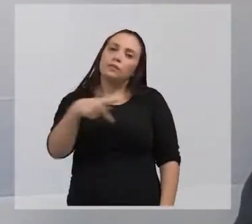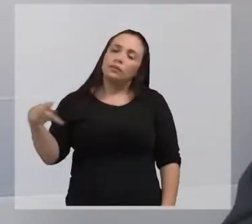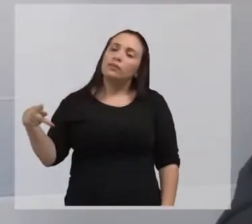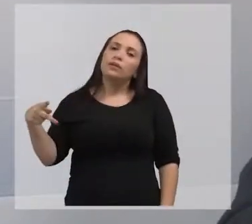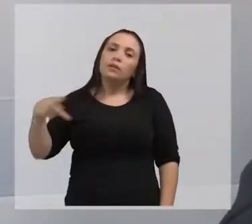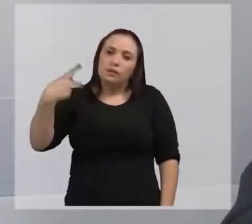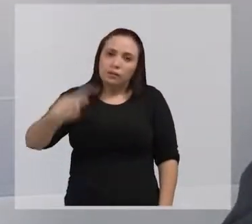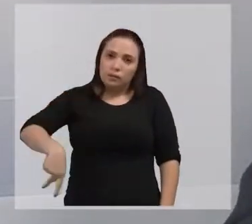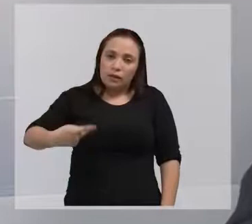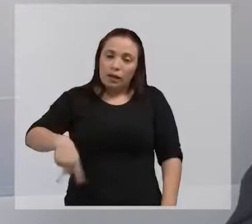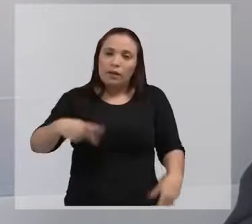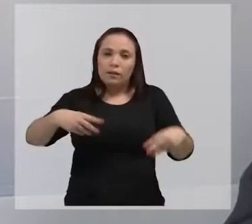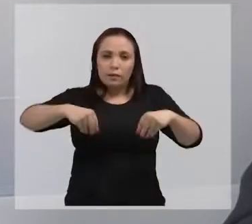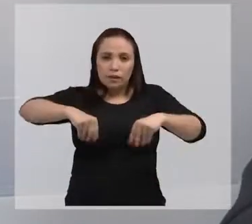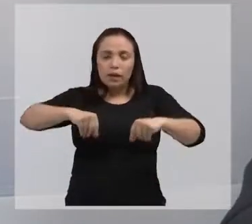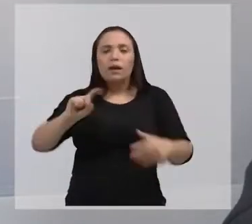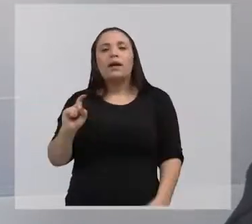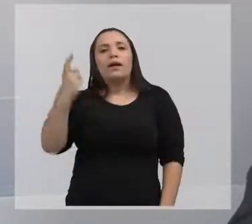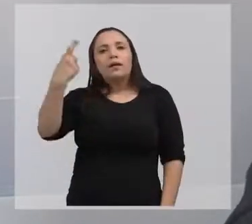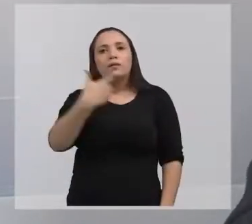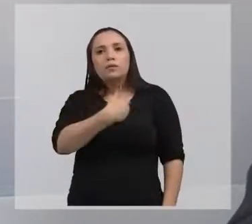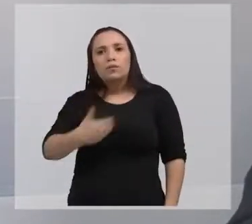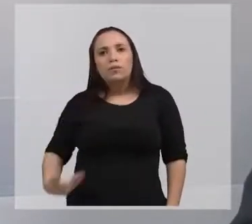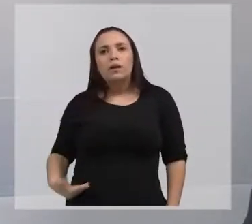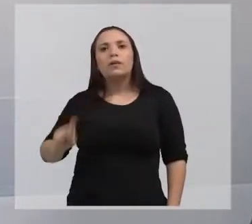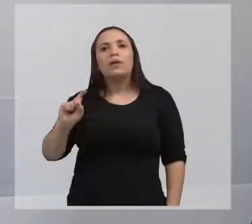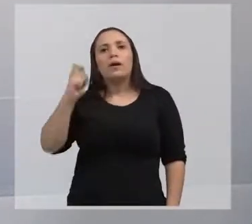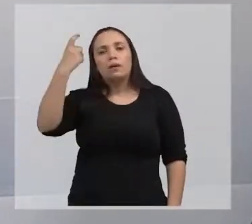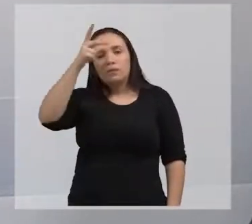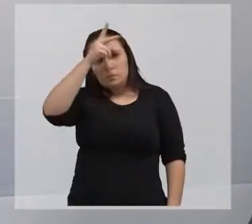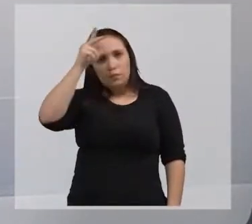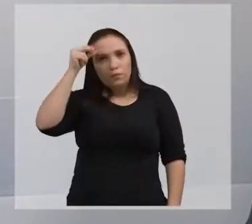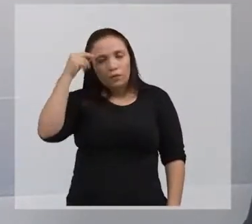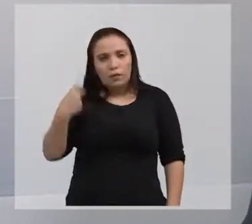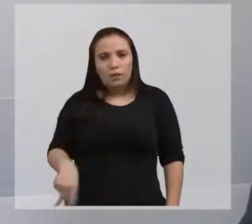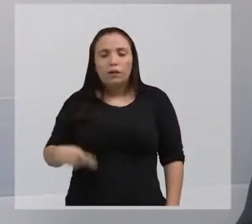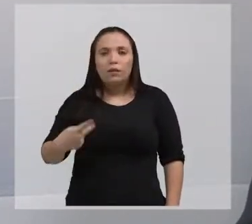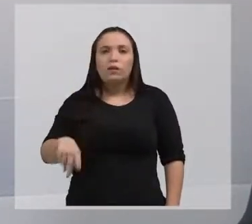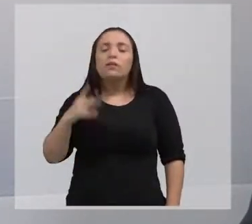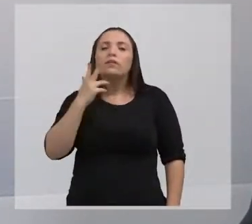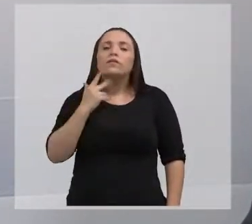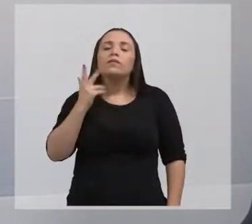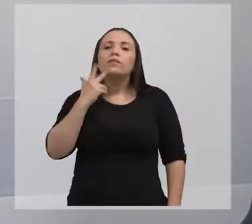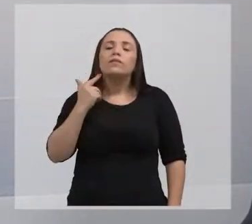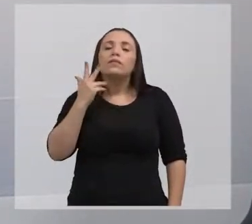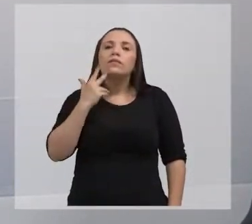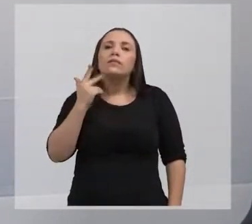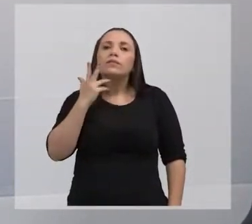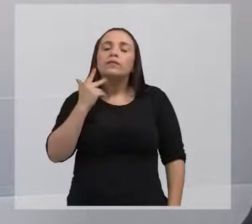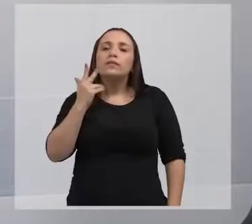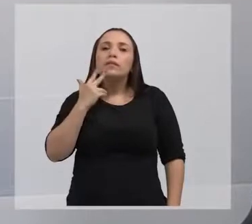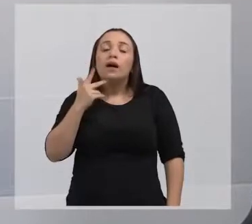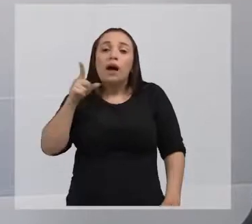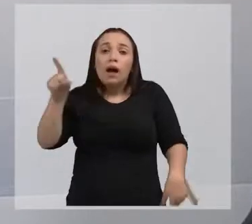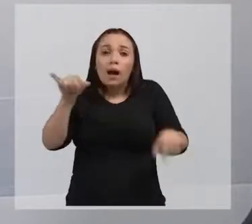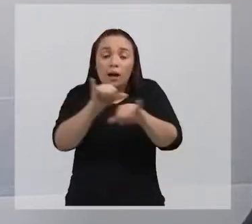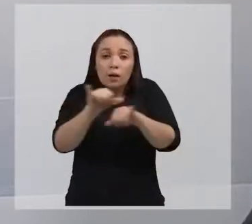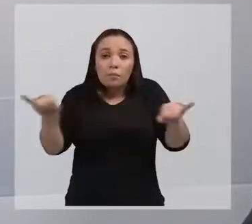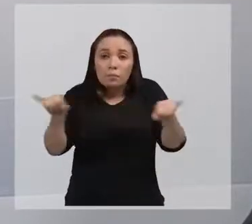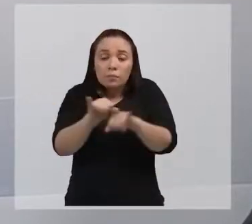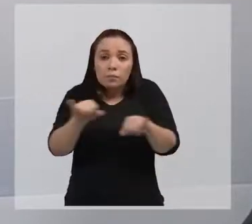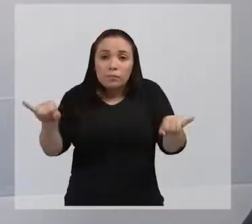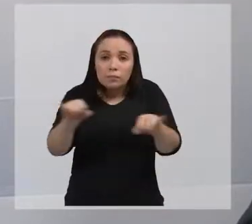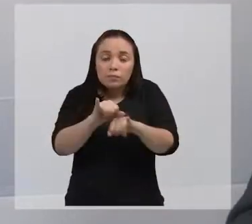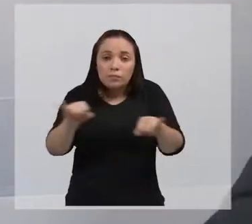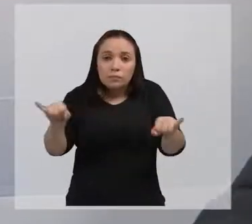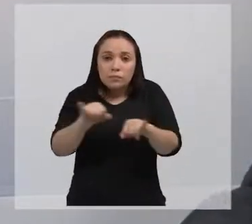que é aqui da nossa terra, que já foi governador, prefeito de Fortaleza, Carlos, a campanha contra